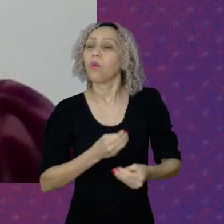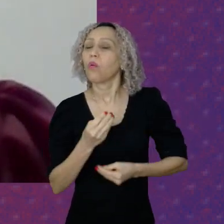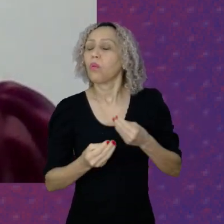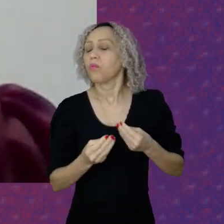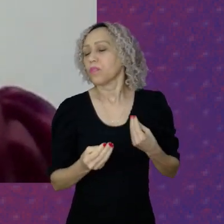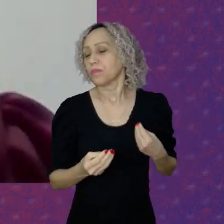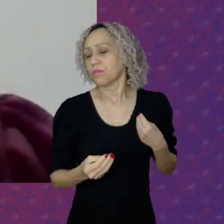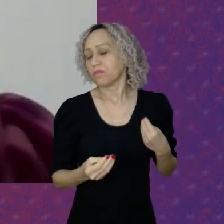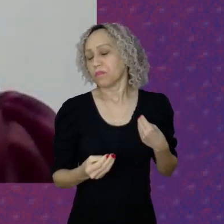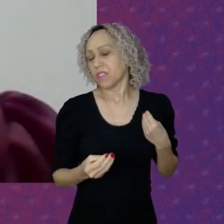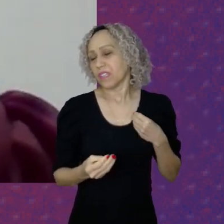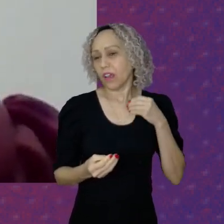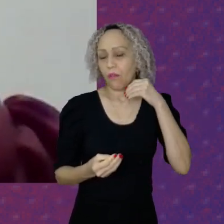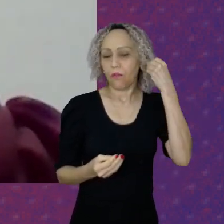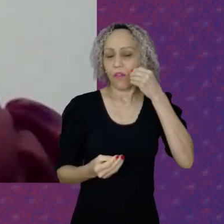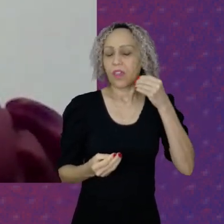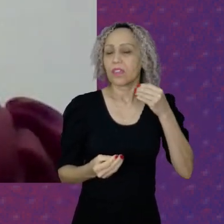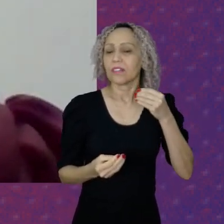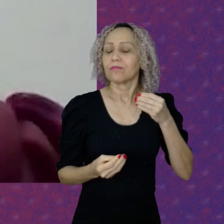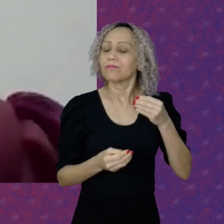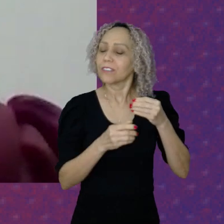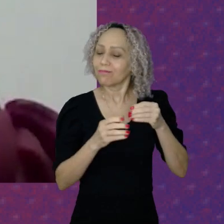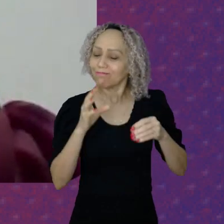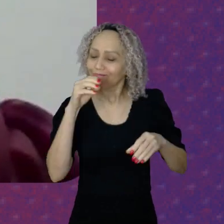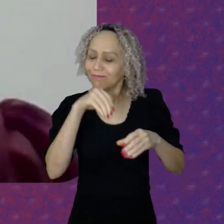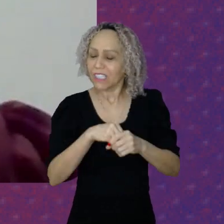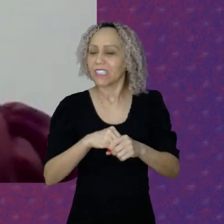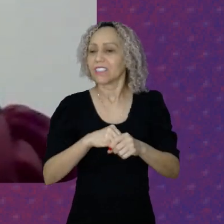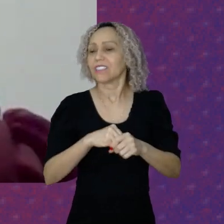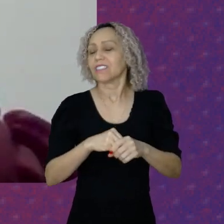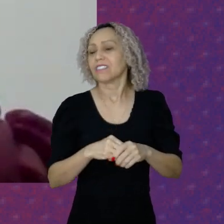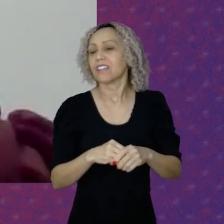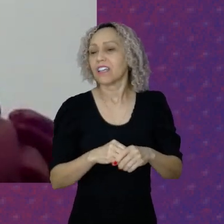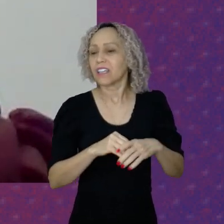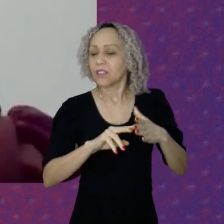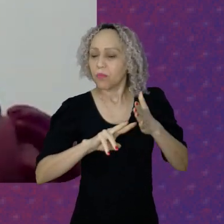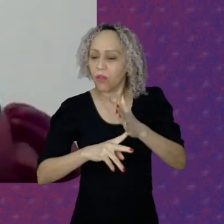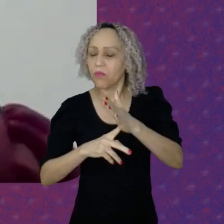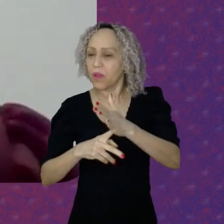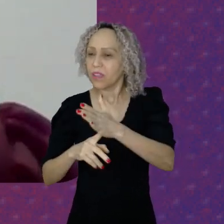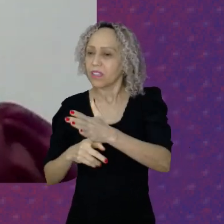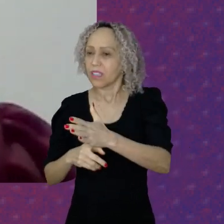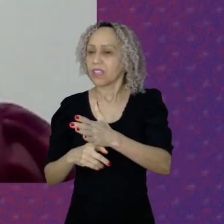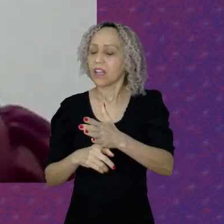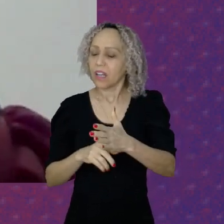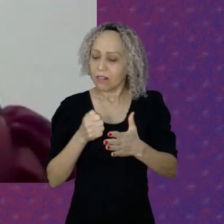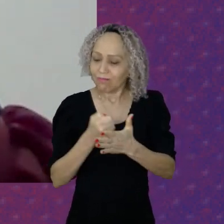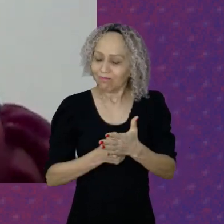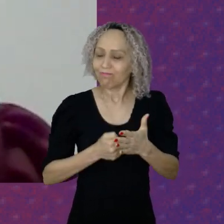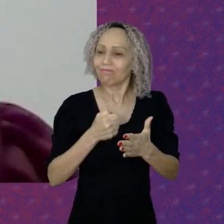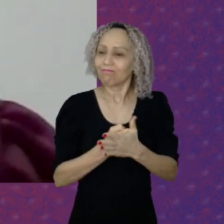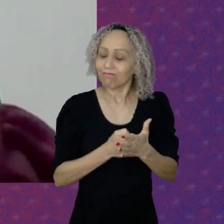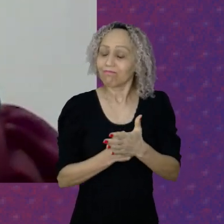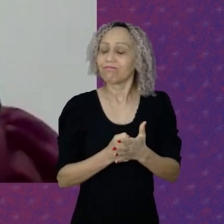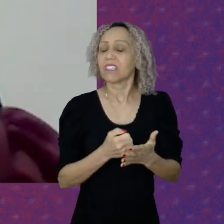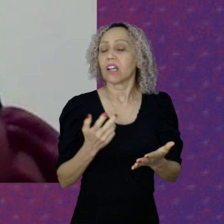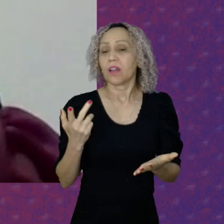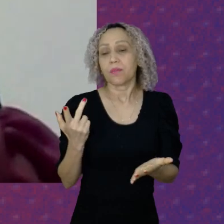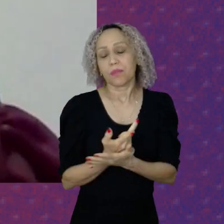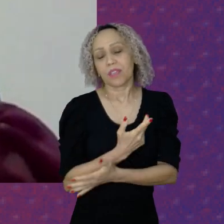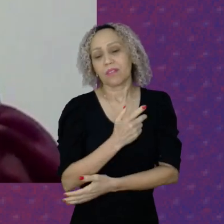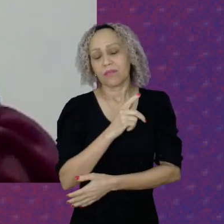movimento sindical de trabalhadores e trabalhadoras rurais, então minha militância política sempre se deu nesse espaço